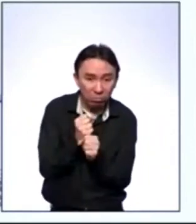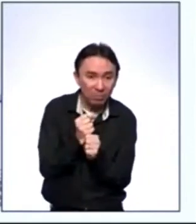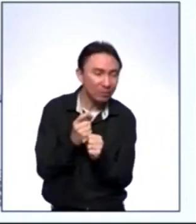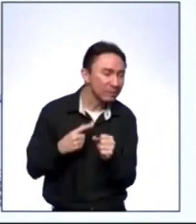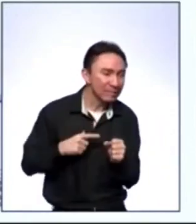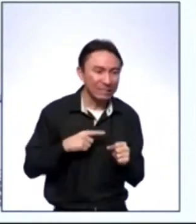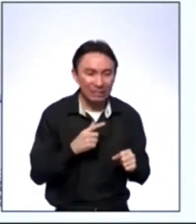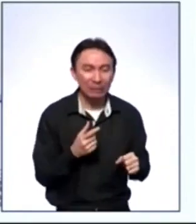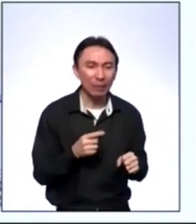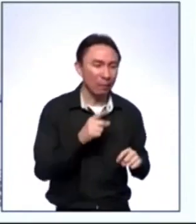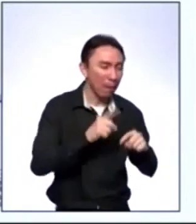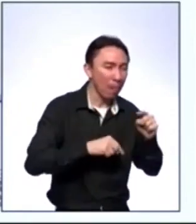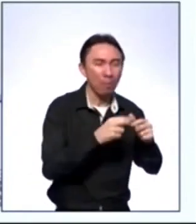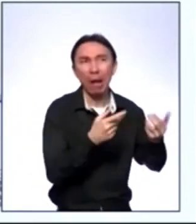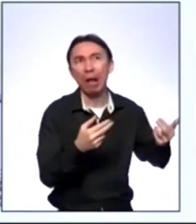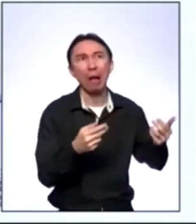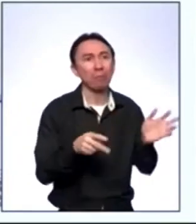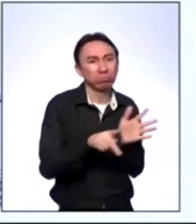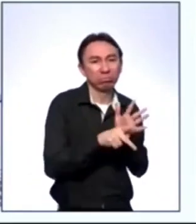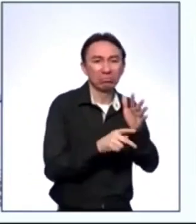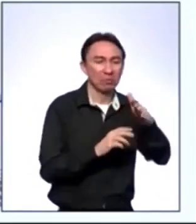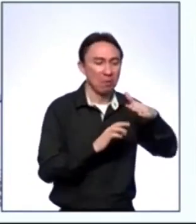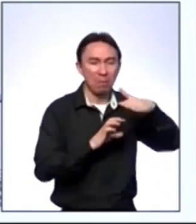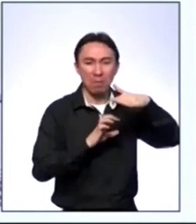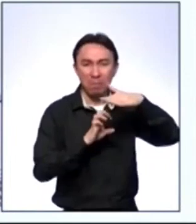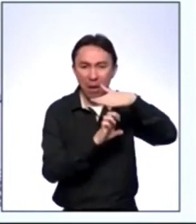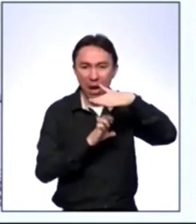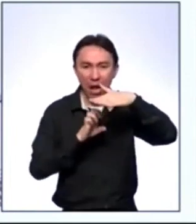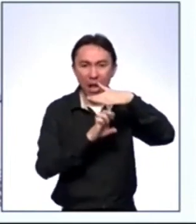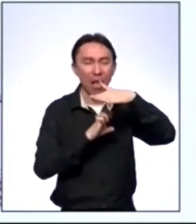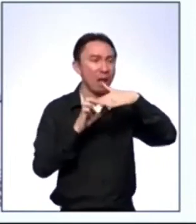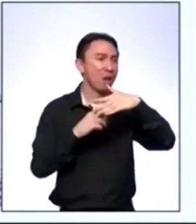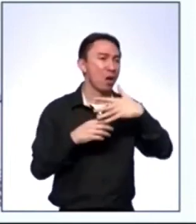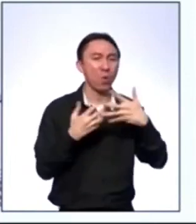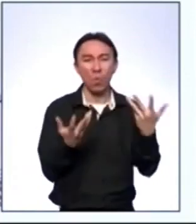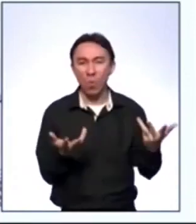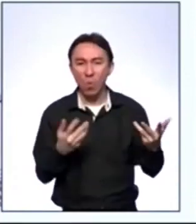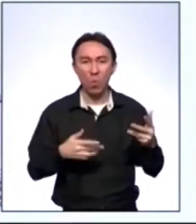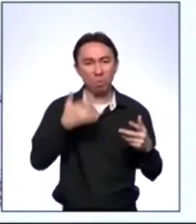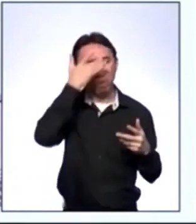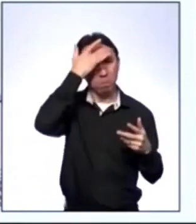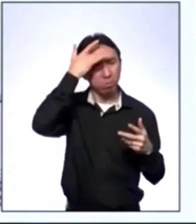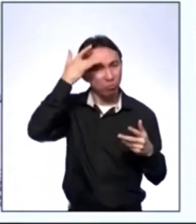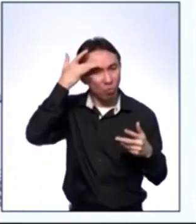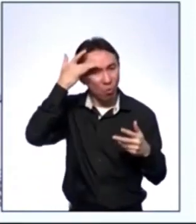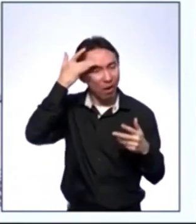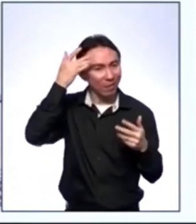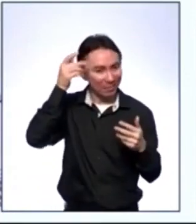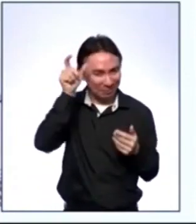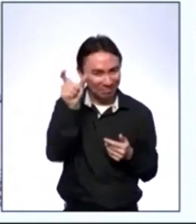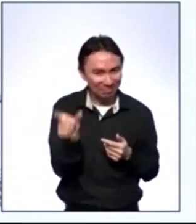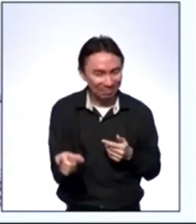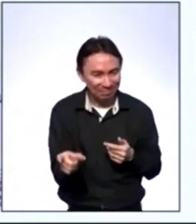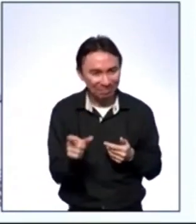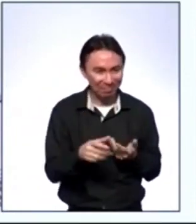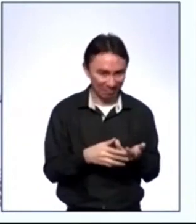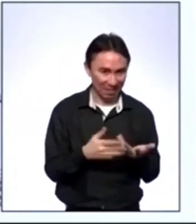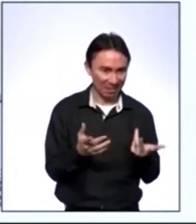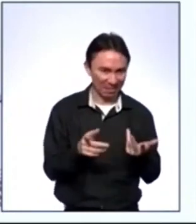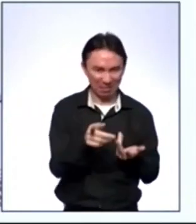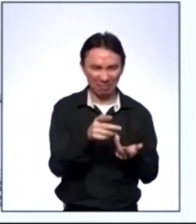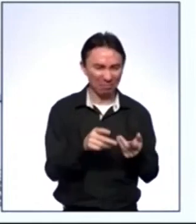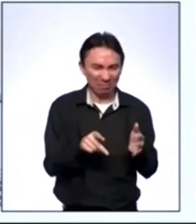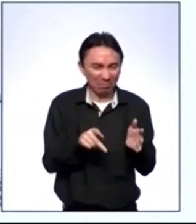direitos, obrigações de uma empresa, por exemplo, né? Ou de uma pessoa, patrimônio de uma pessoa, são bens